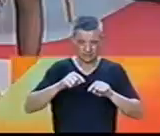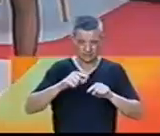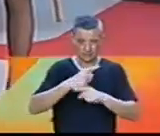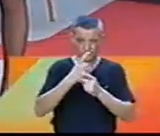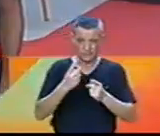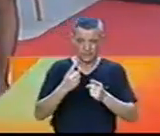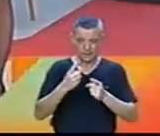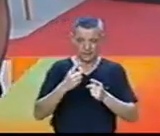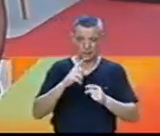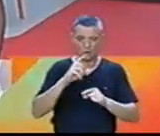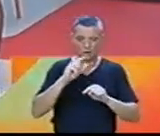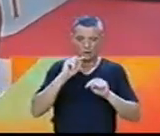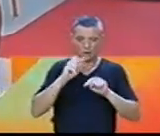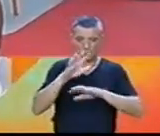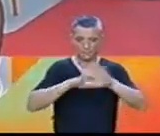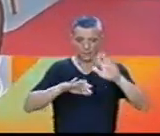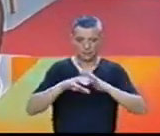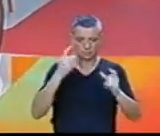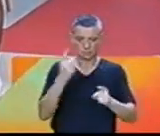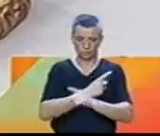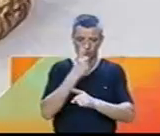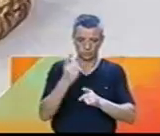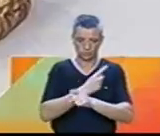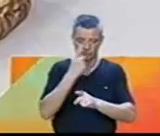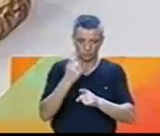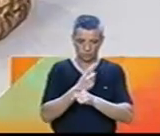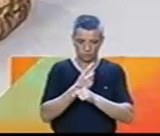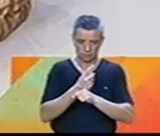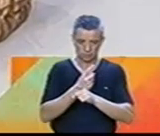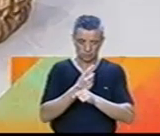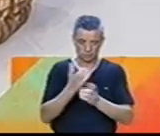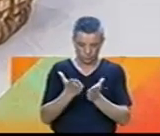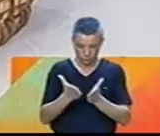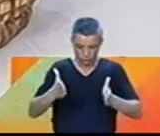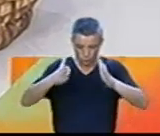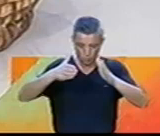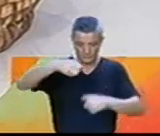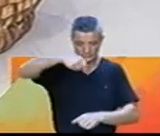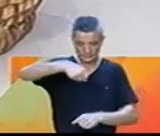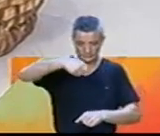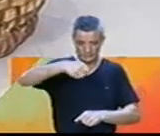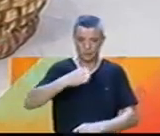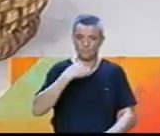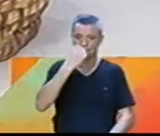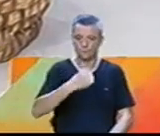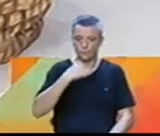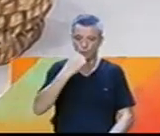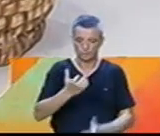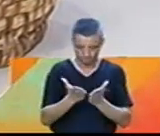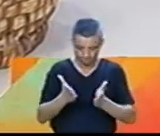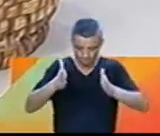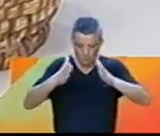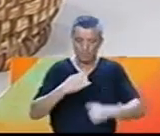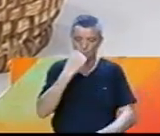aqueles escrinhos. Mas agora já faço várias coisas. Já faço cestinhas e fruteiras. Já não é só